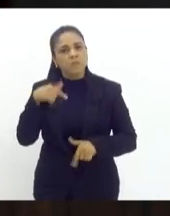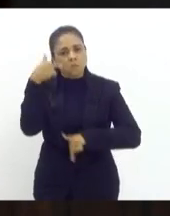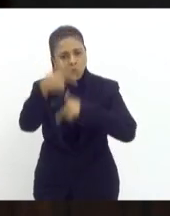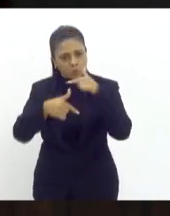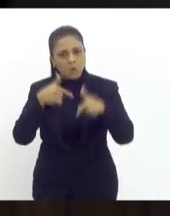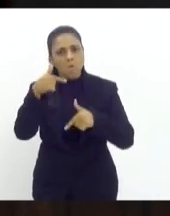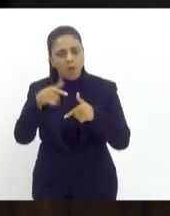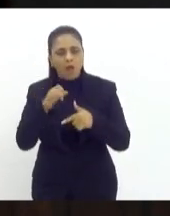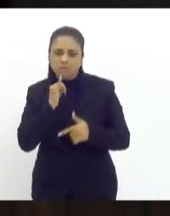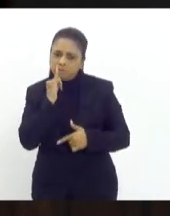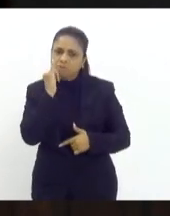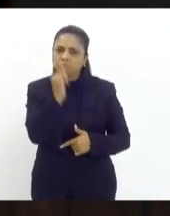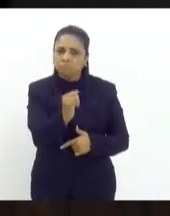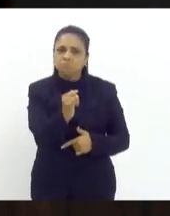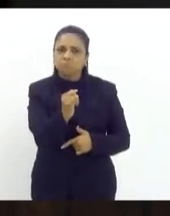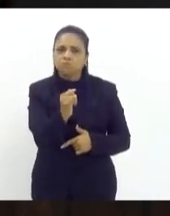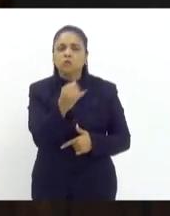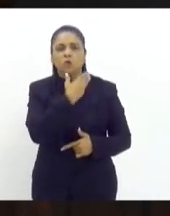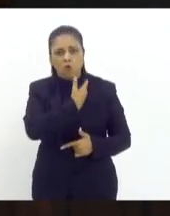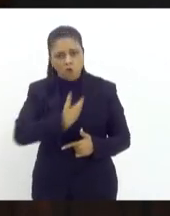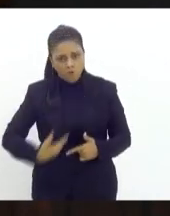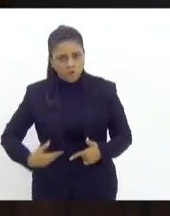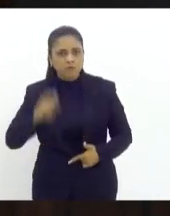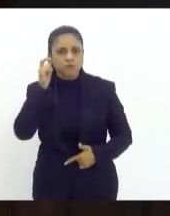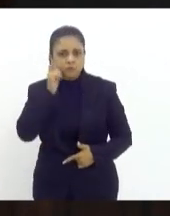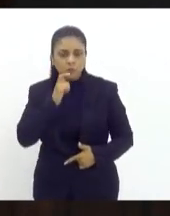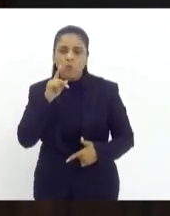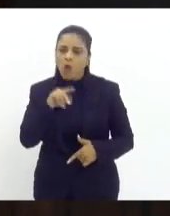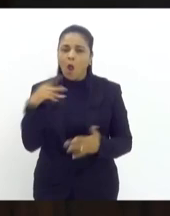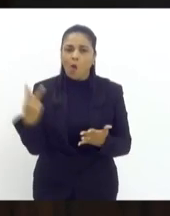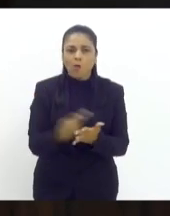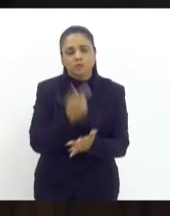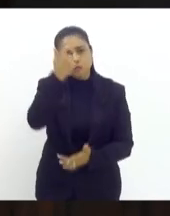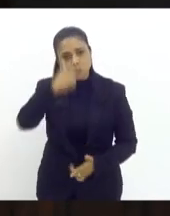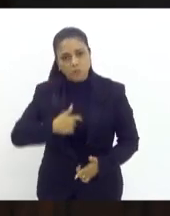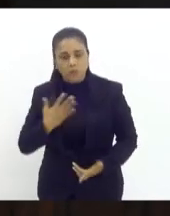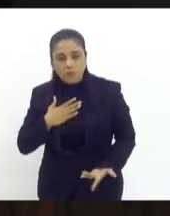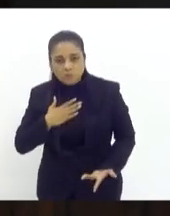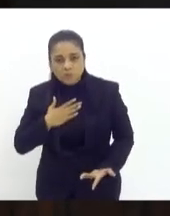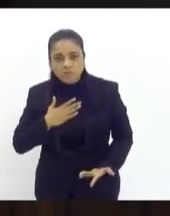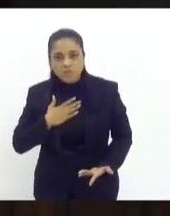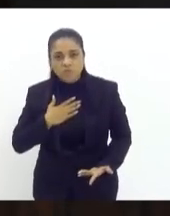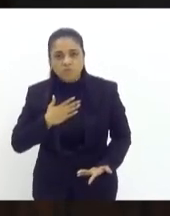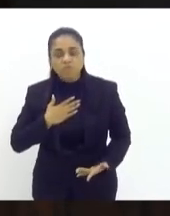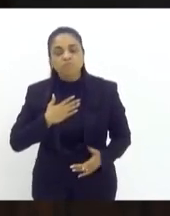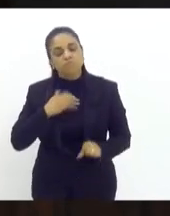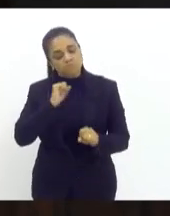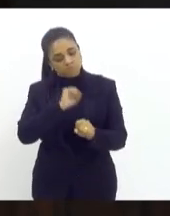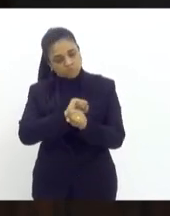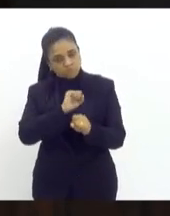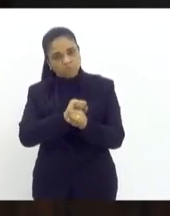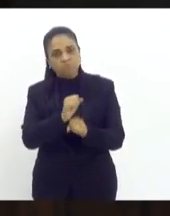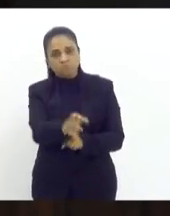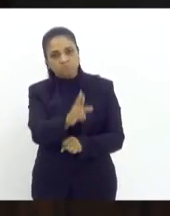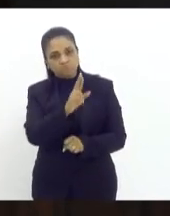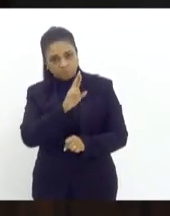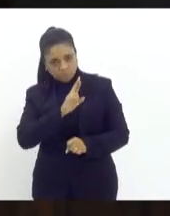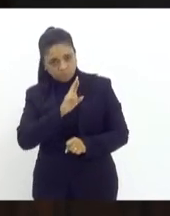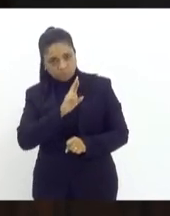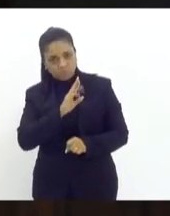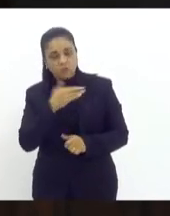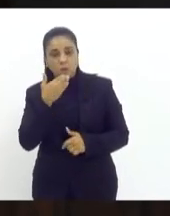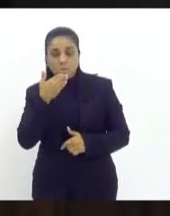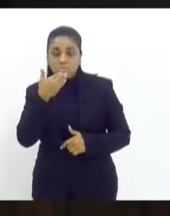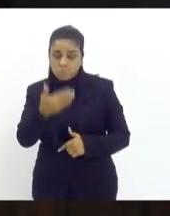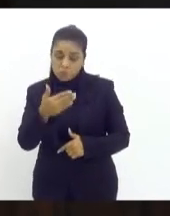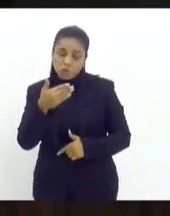trazer o conhecimento dos governadores o que havia acontecido é tô aguardando que já foi feito